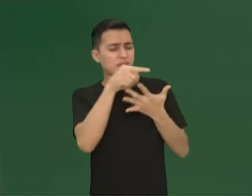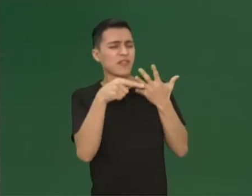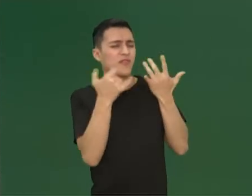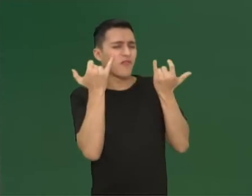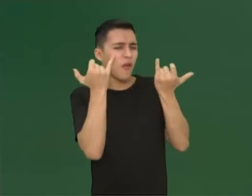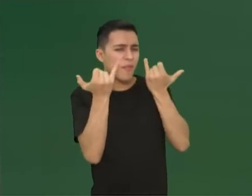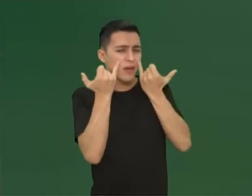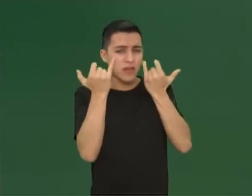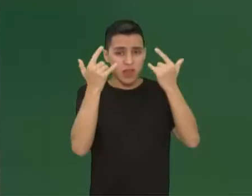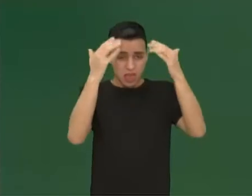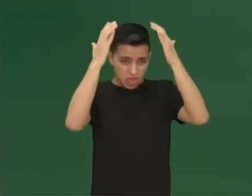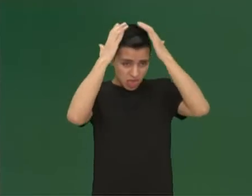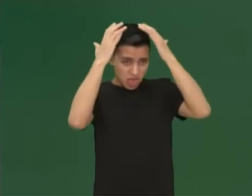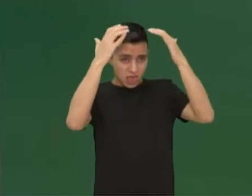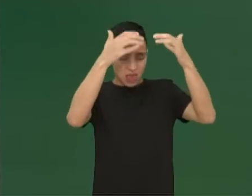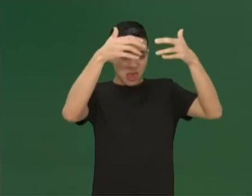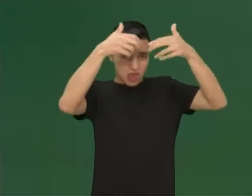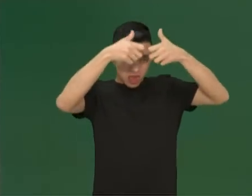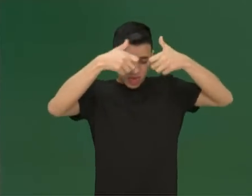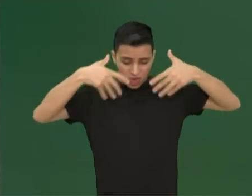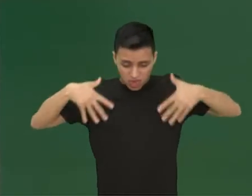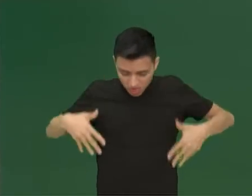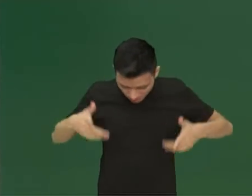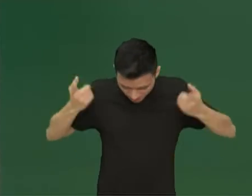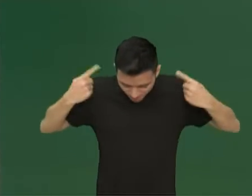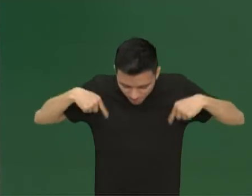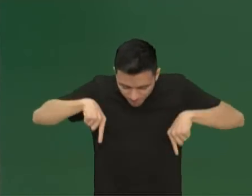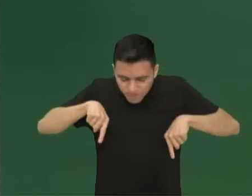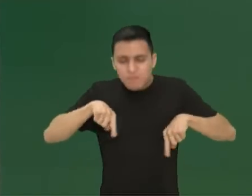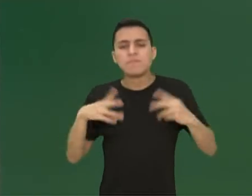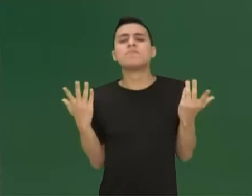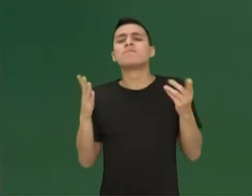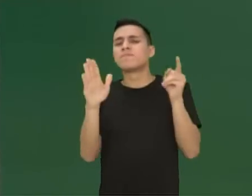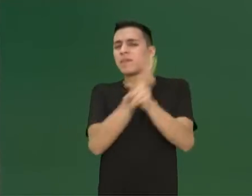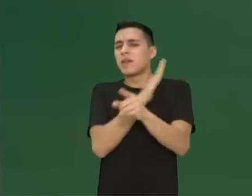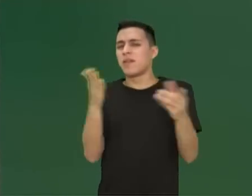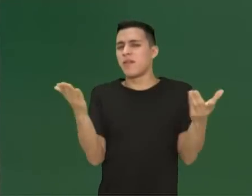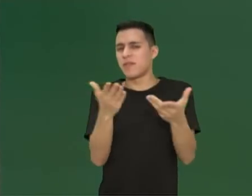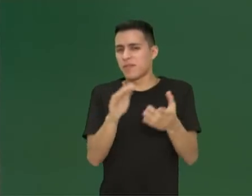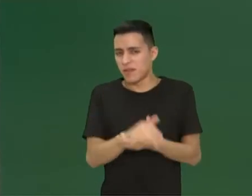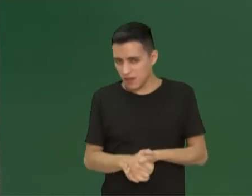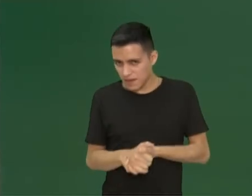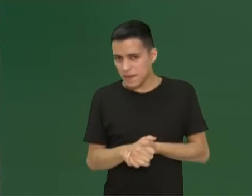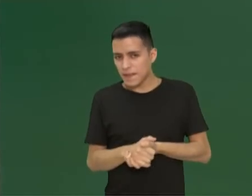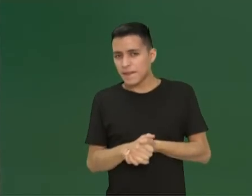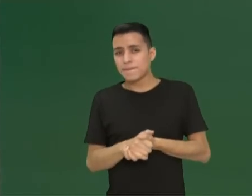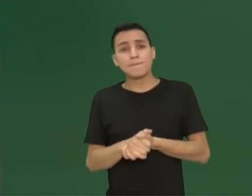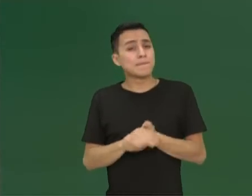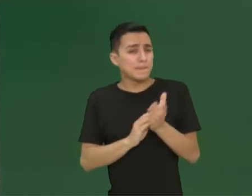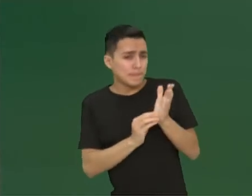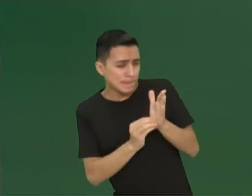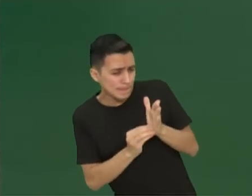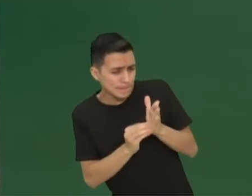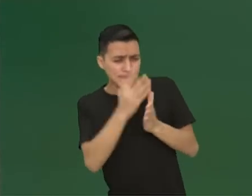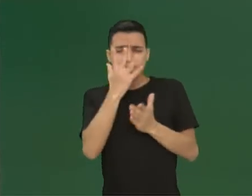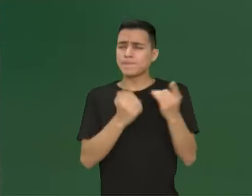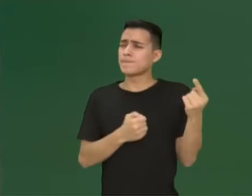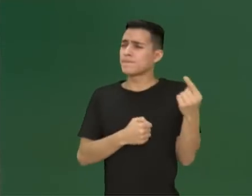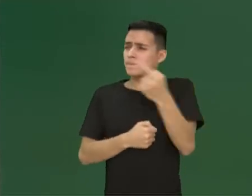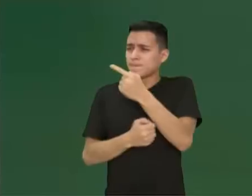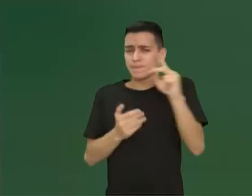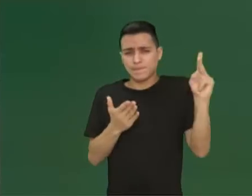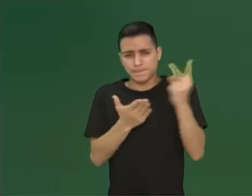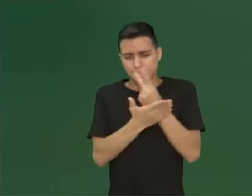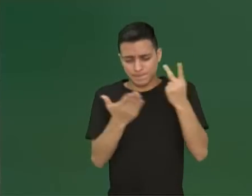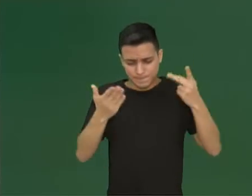informações o sistema nervoso manda para o seu corpo? Então essa é a pergunta que eu faço para vocês. Muitas coisas estão acontecendo ao